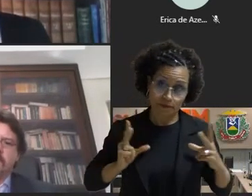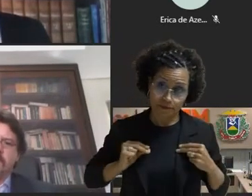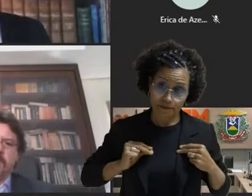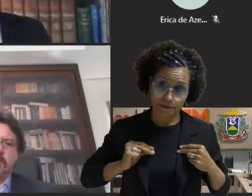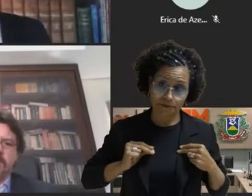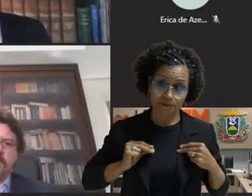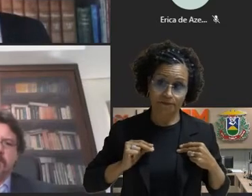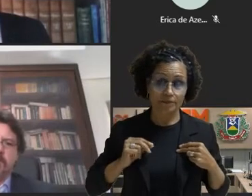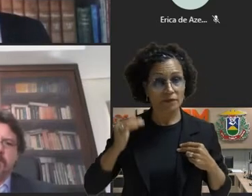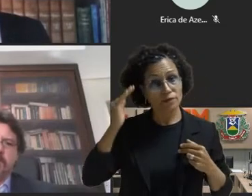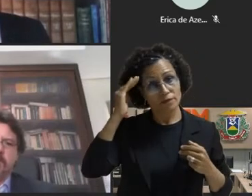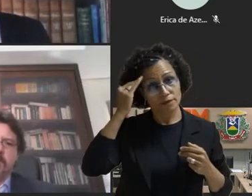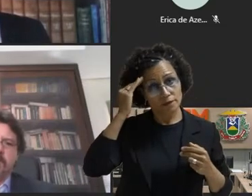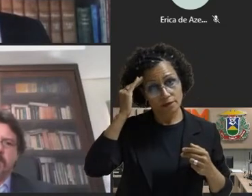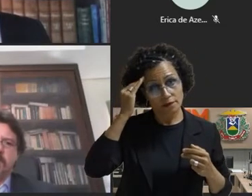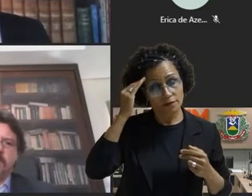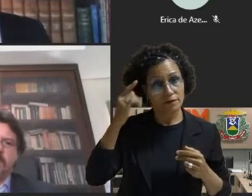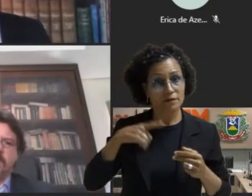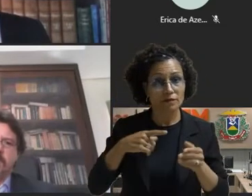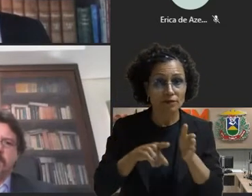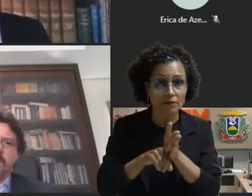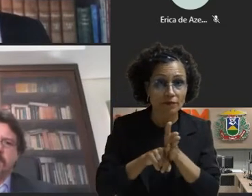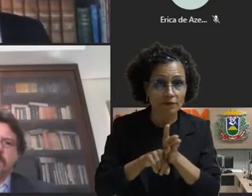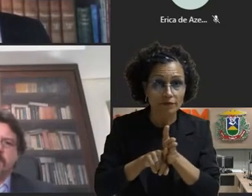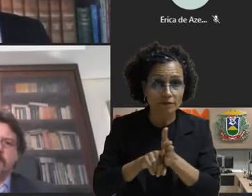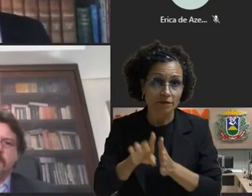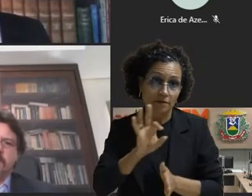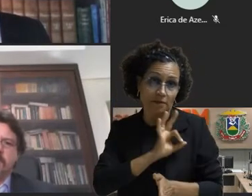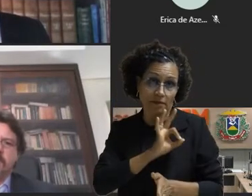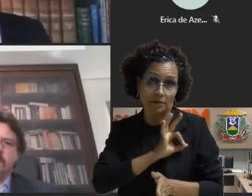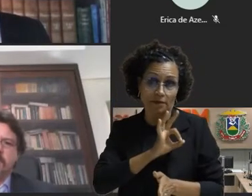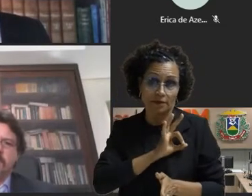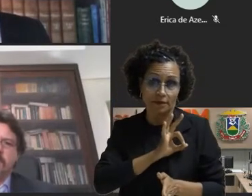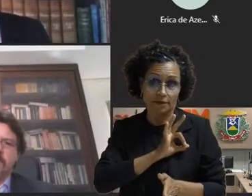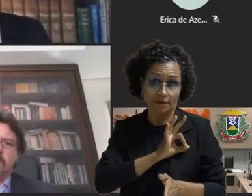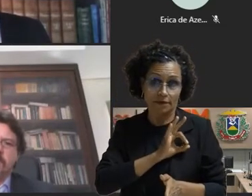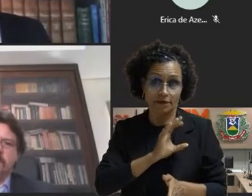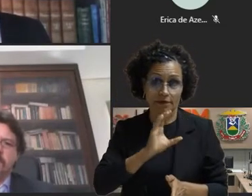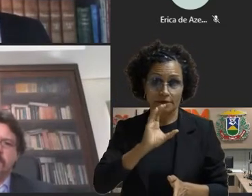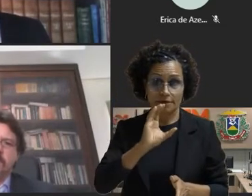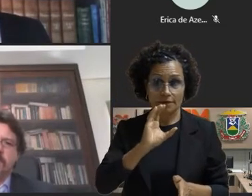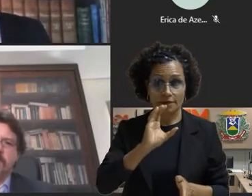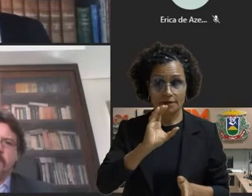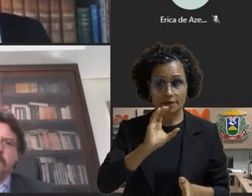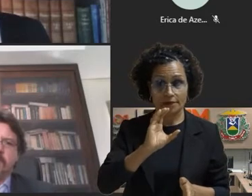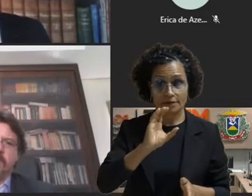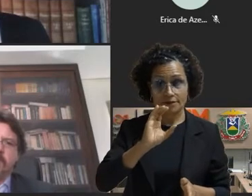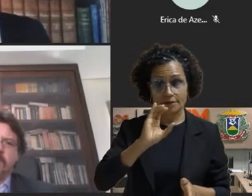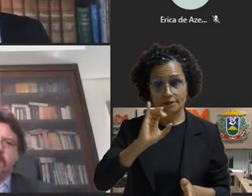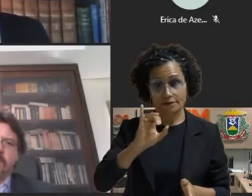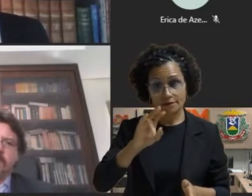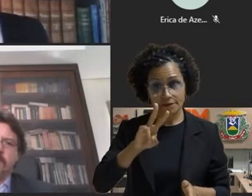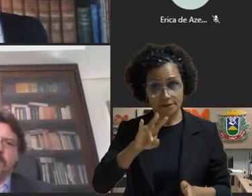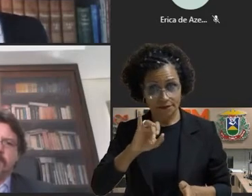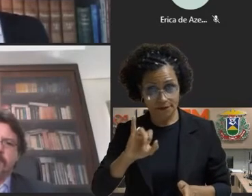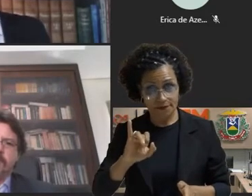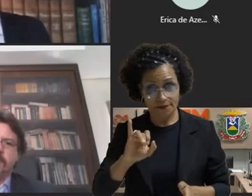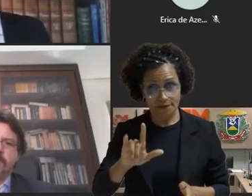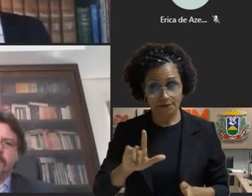ele entendia que havia uma investigação sendo feita pela Polícia Civil e essa seria o suficiente para apurar o